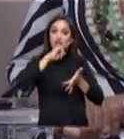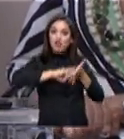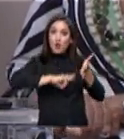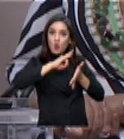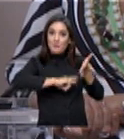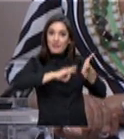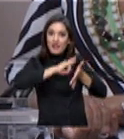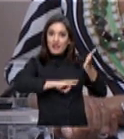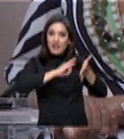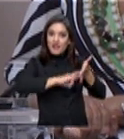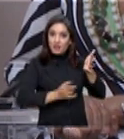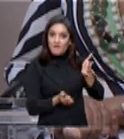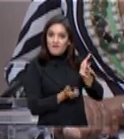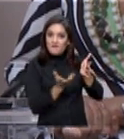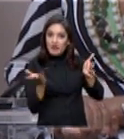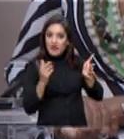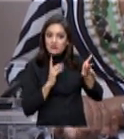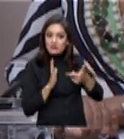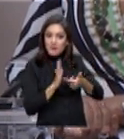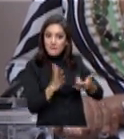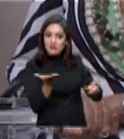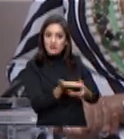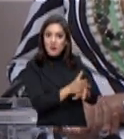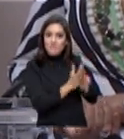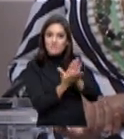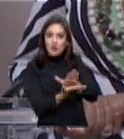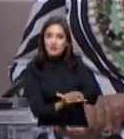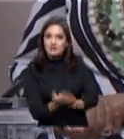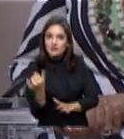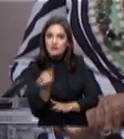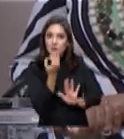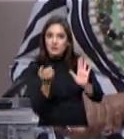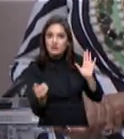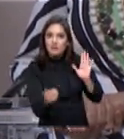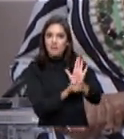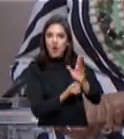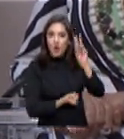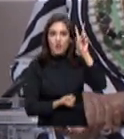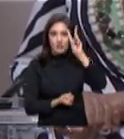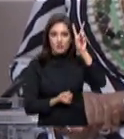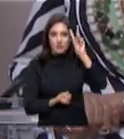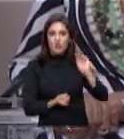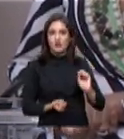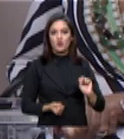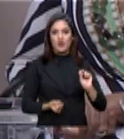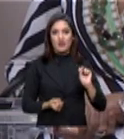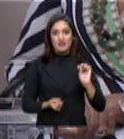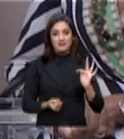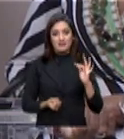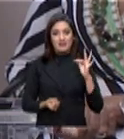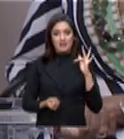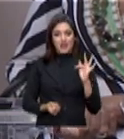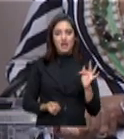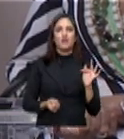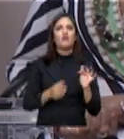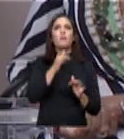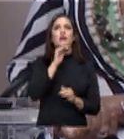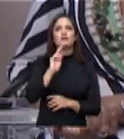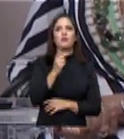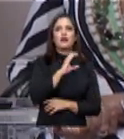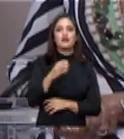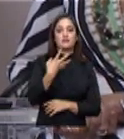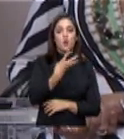documental contendo processos históricos do Supremo Tribunal Federal, como verba e graça, o habeas corpus